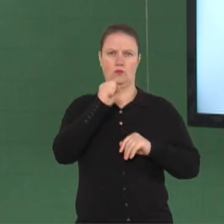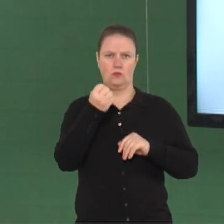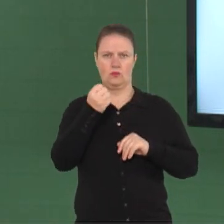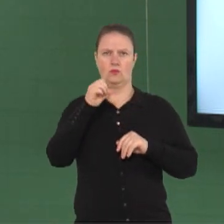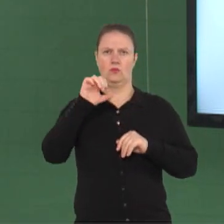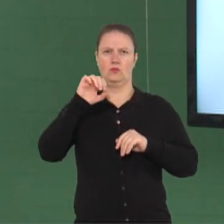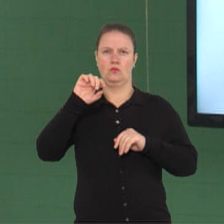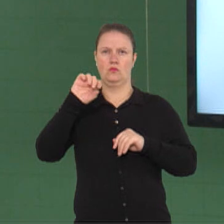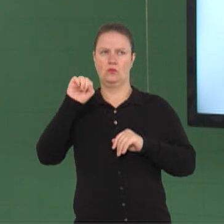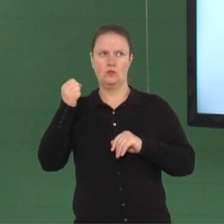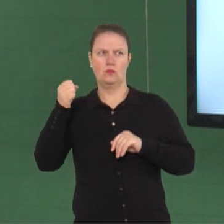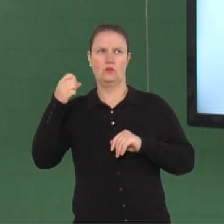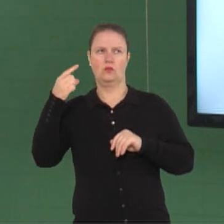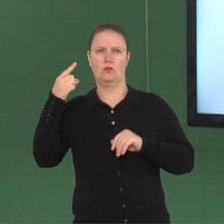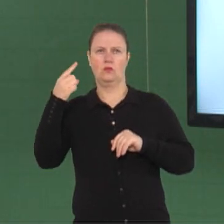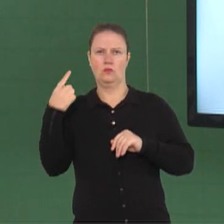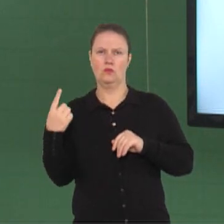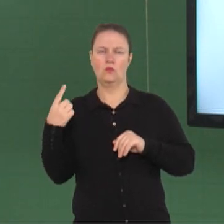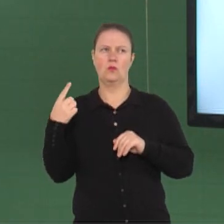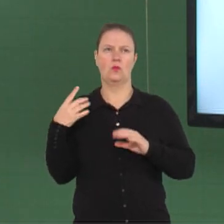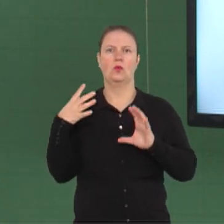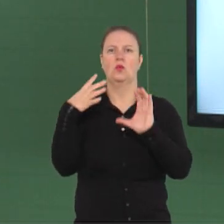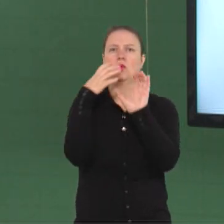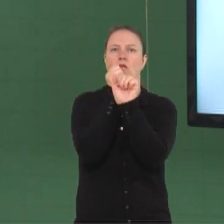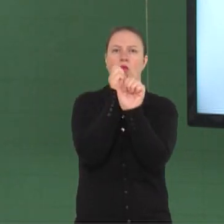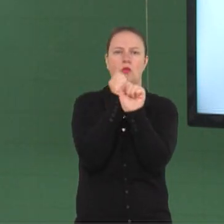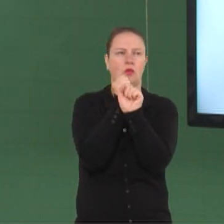8, 56, mais 1, 57.